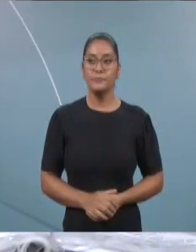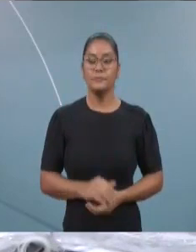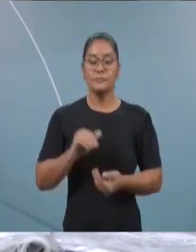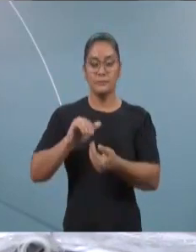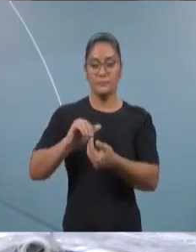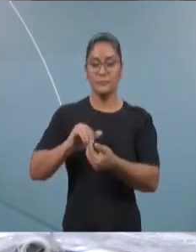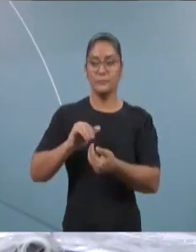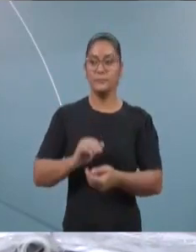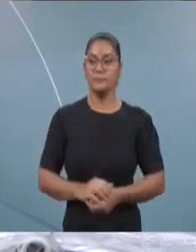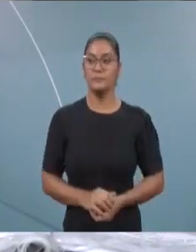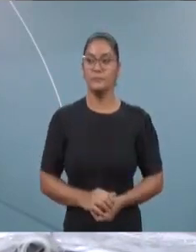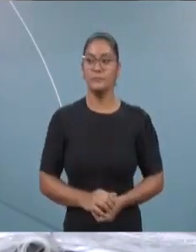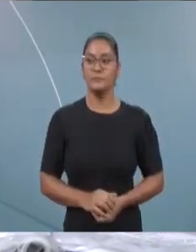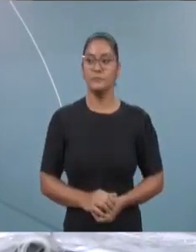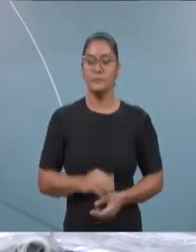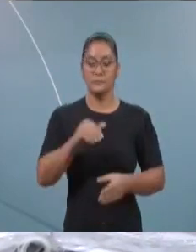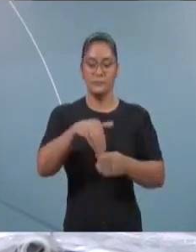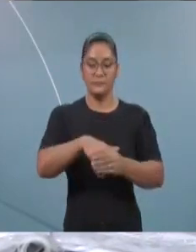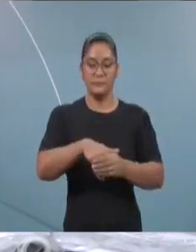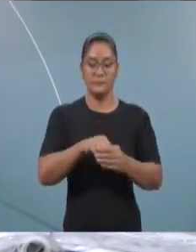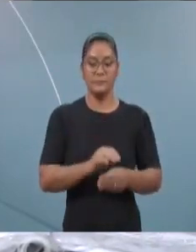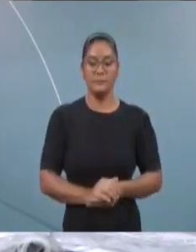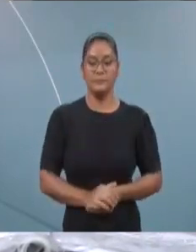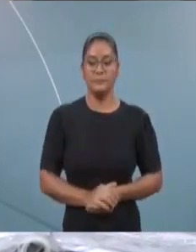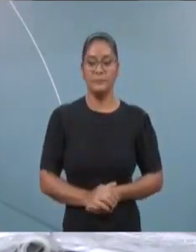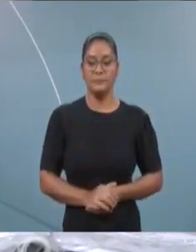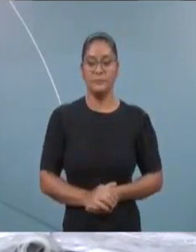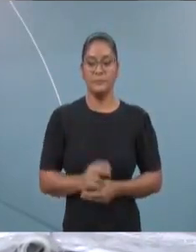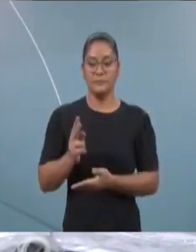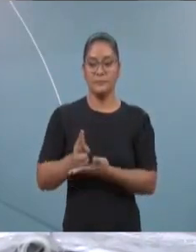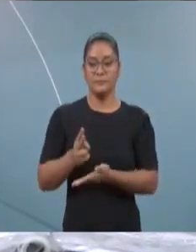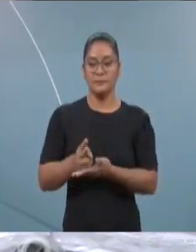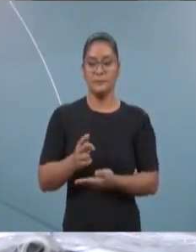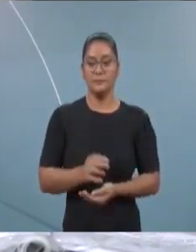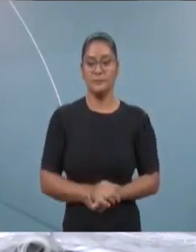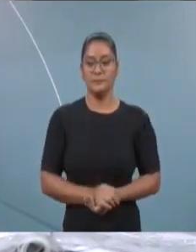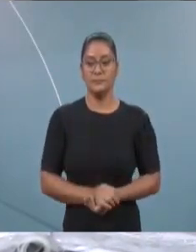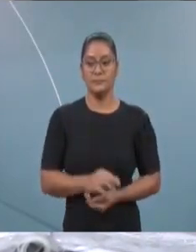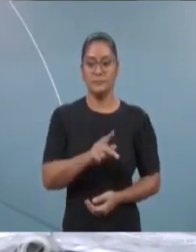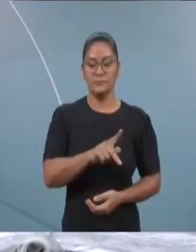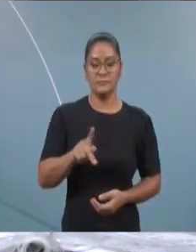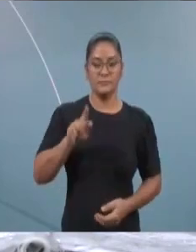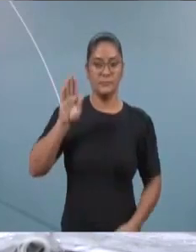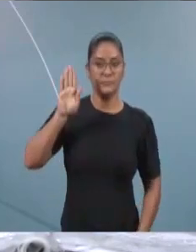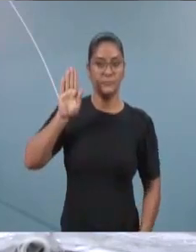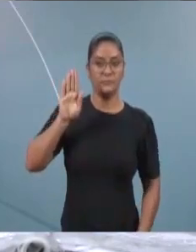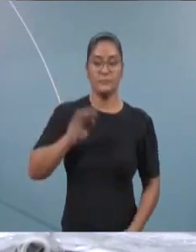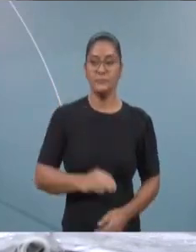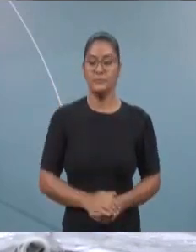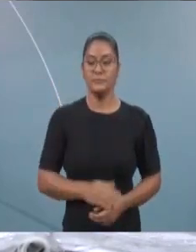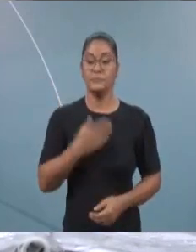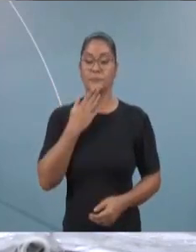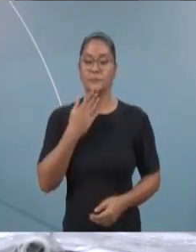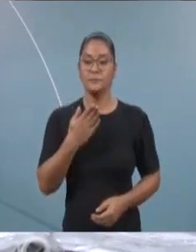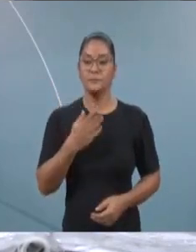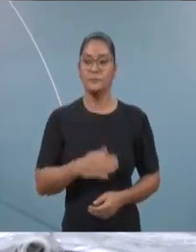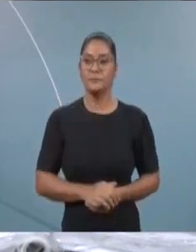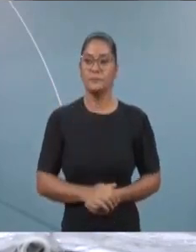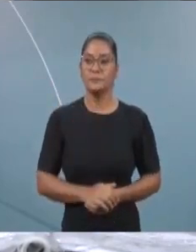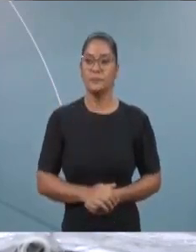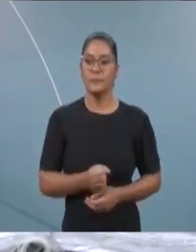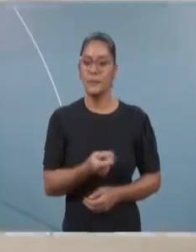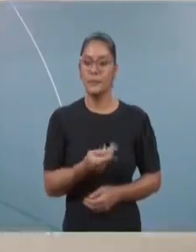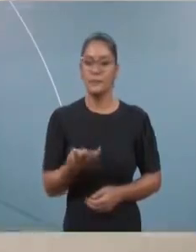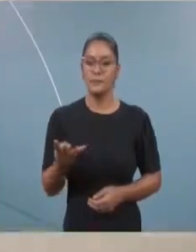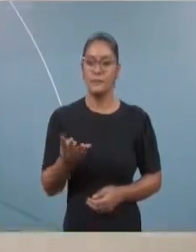que concordam em votação permaneça Como estão senhor presidente pela ordem queria pedir verificação de